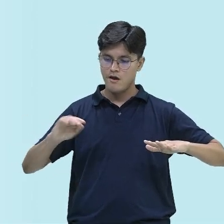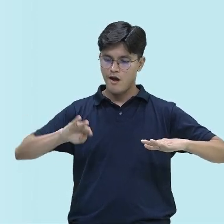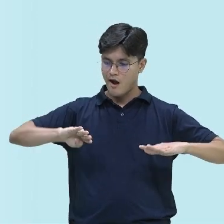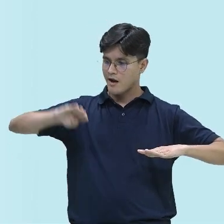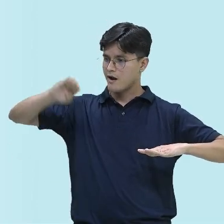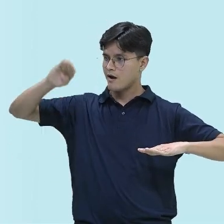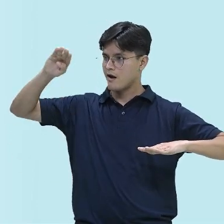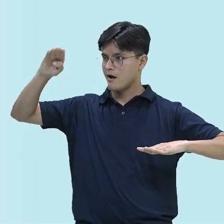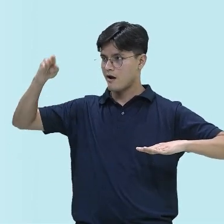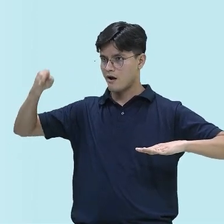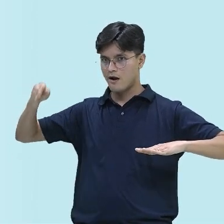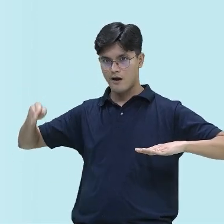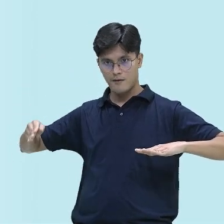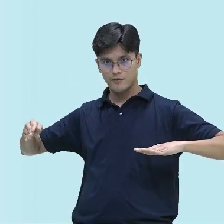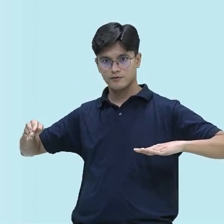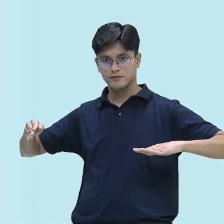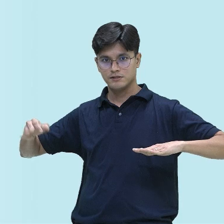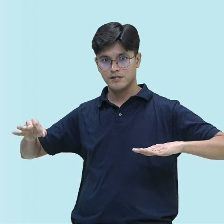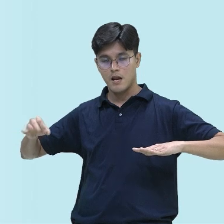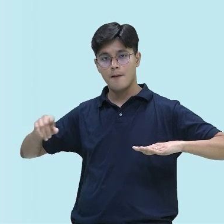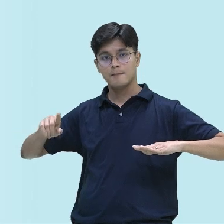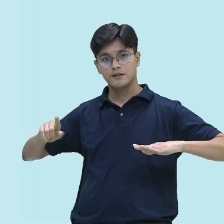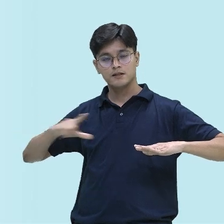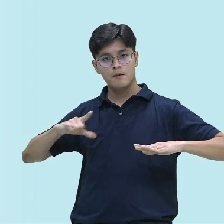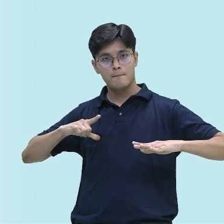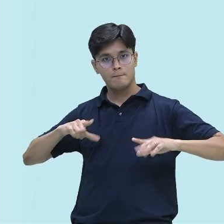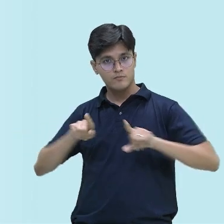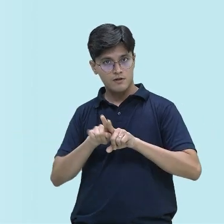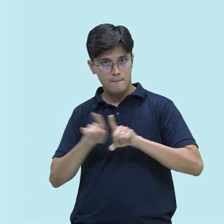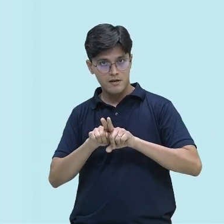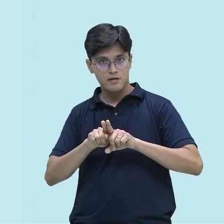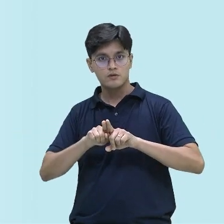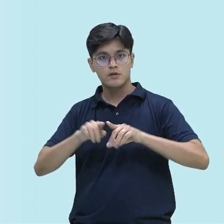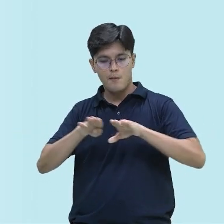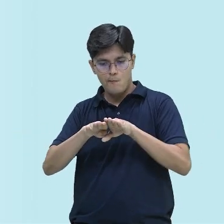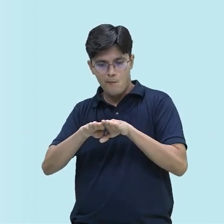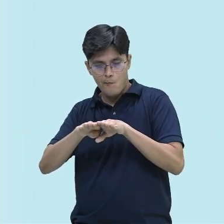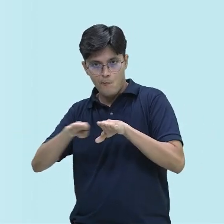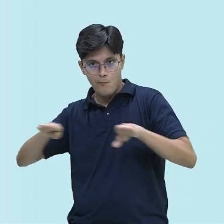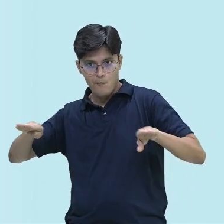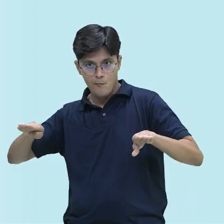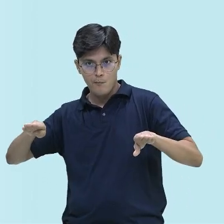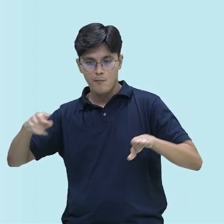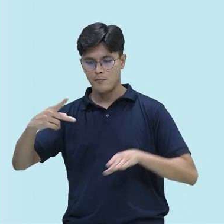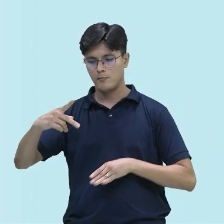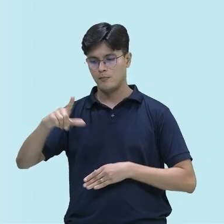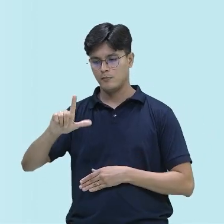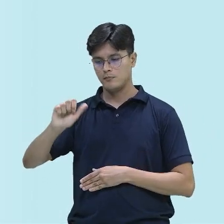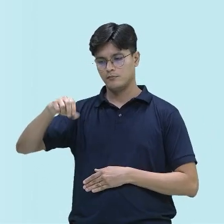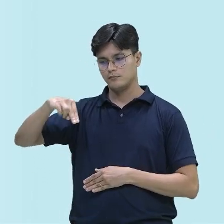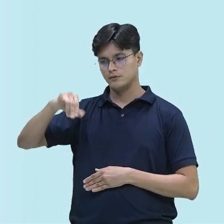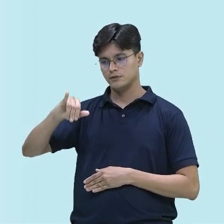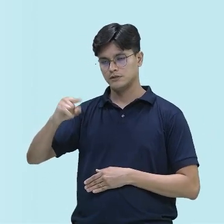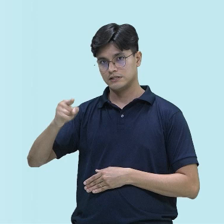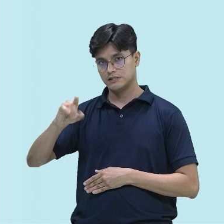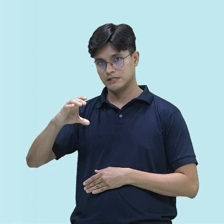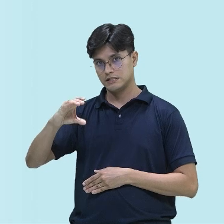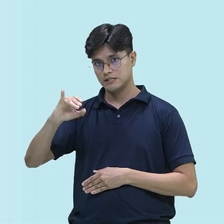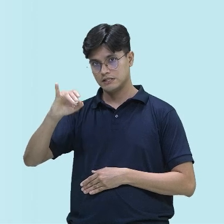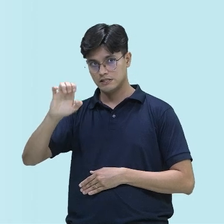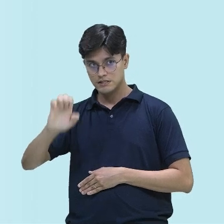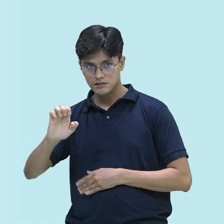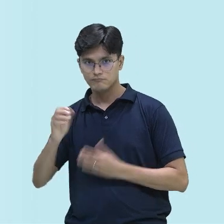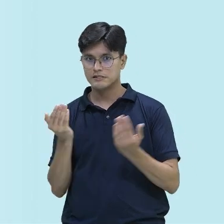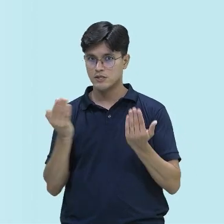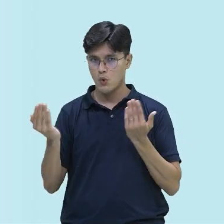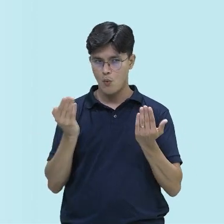Já a planície não, ela já está ali mais próximo do nível do mar. Então, apenas para a gente já observar aí com relação à questão dessa